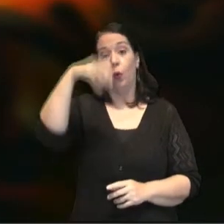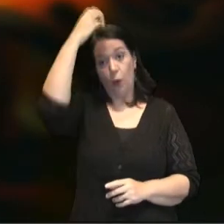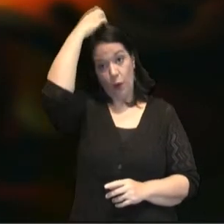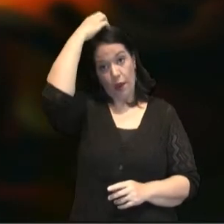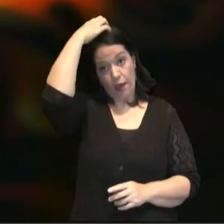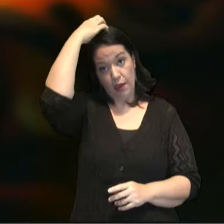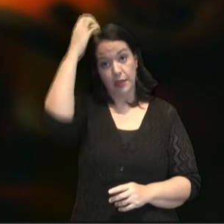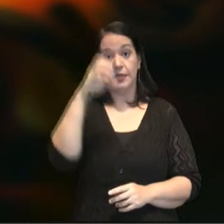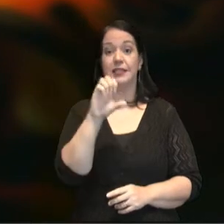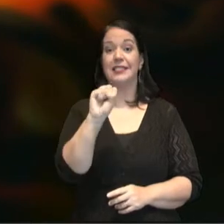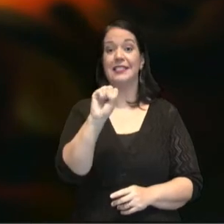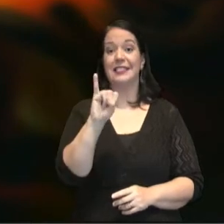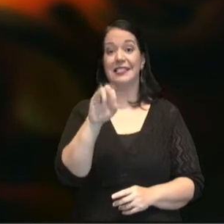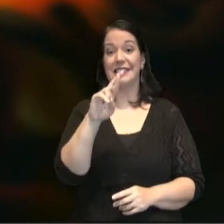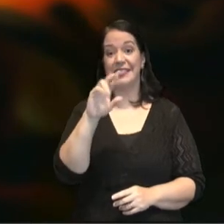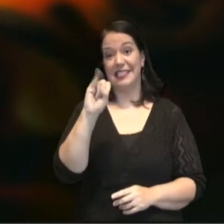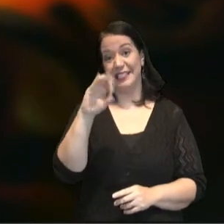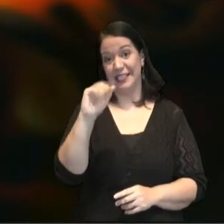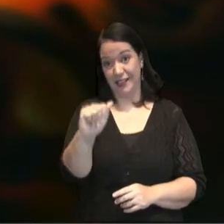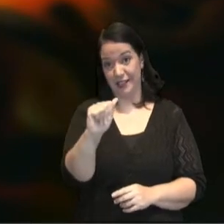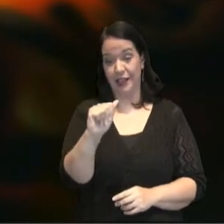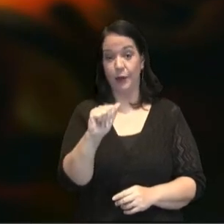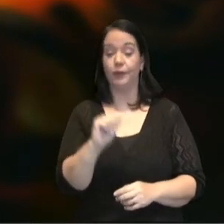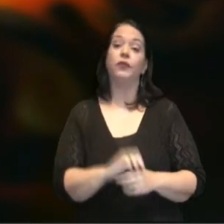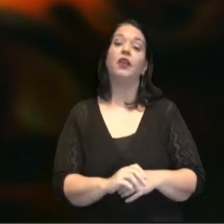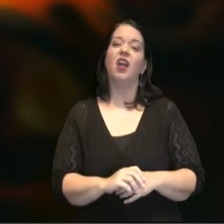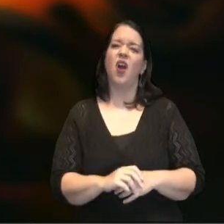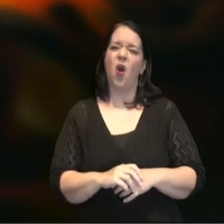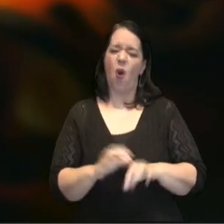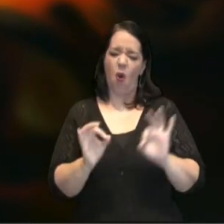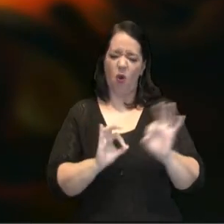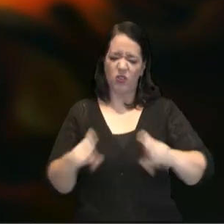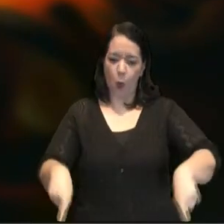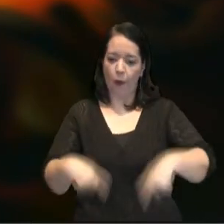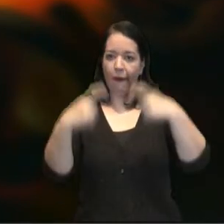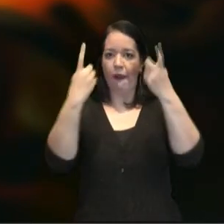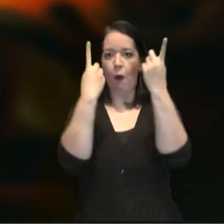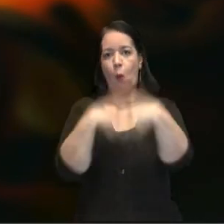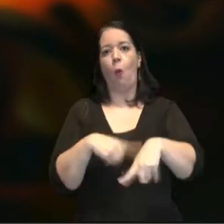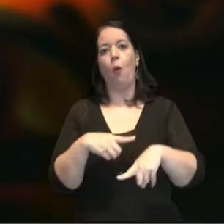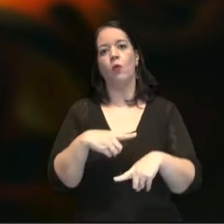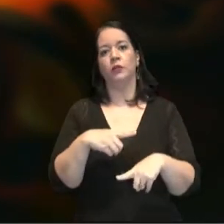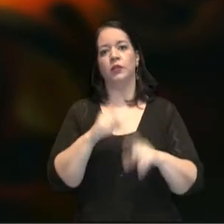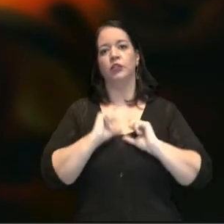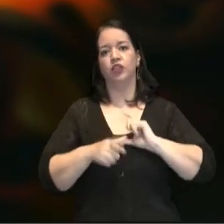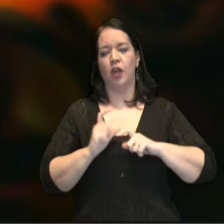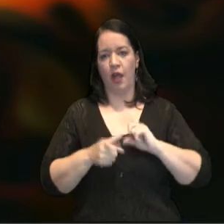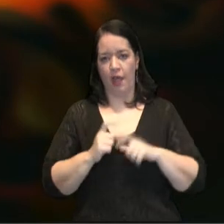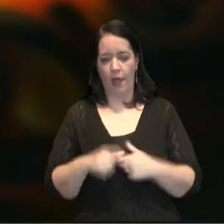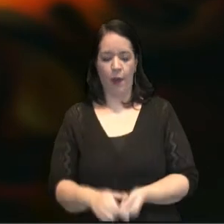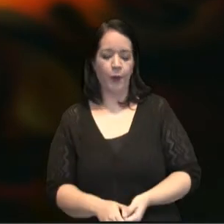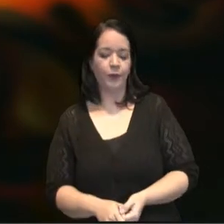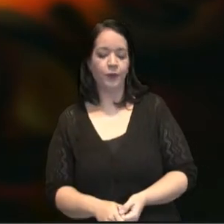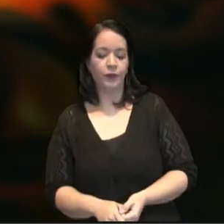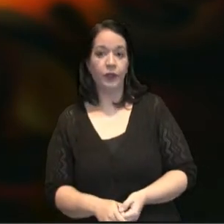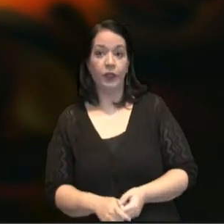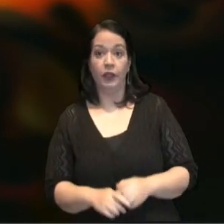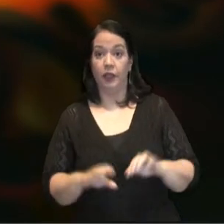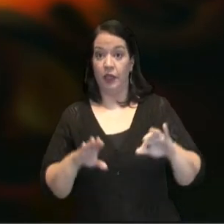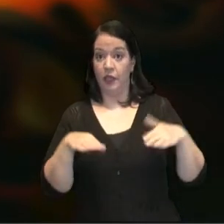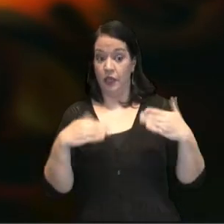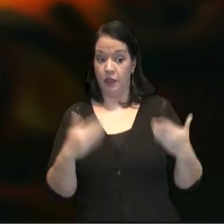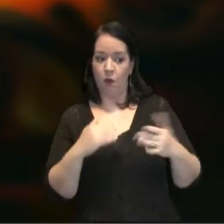Israel e, em conselho com seus oficiais, disse: em tal e tal lugar estará o